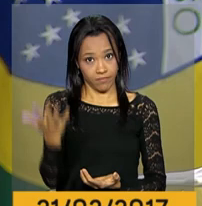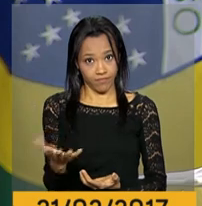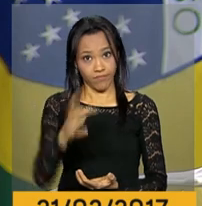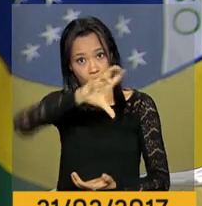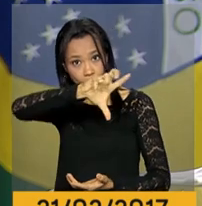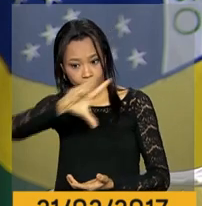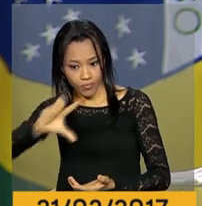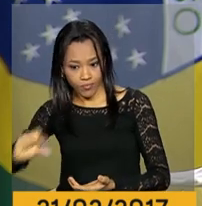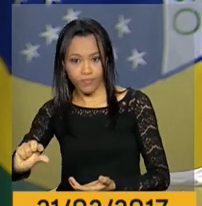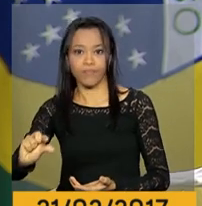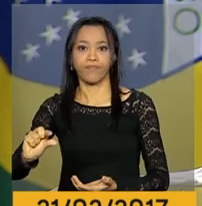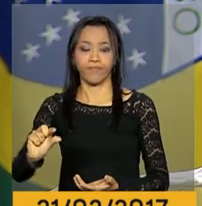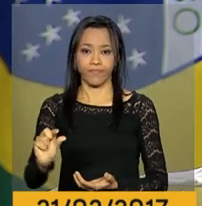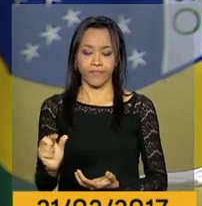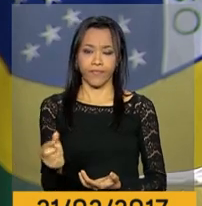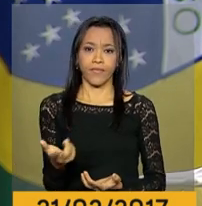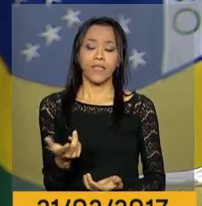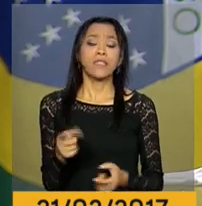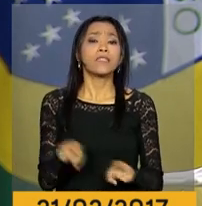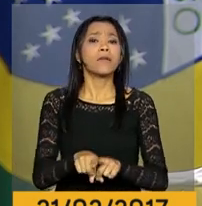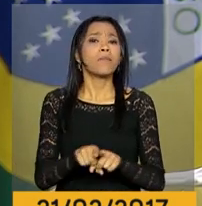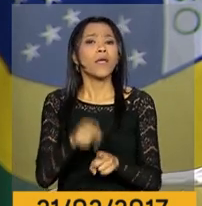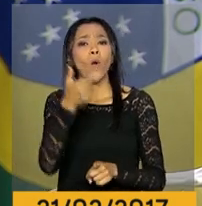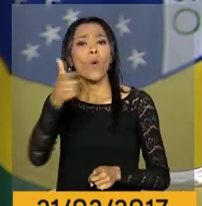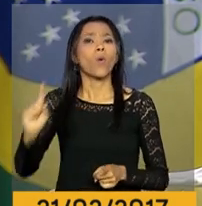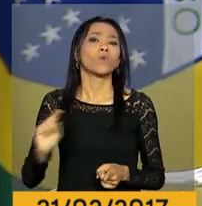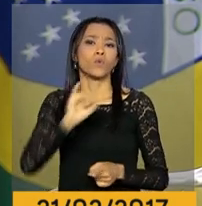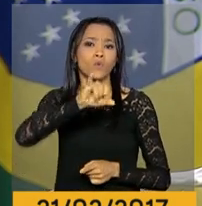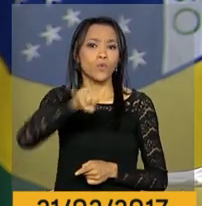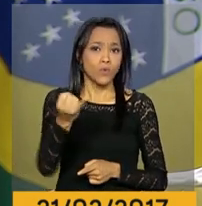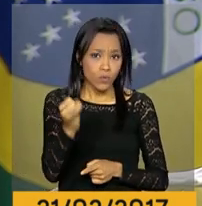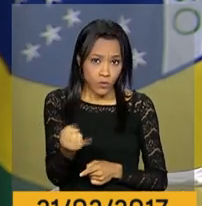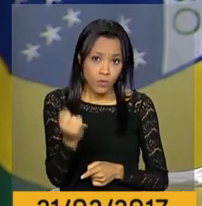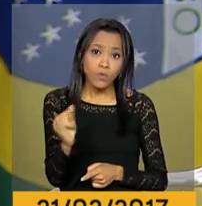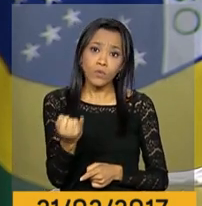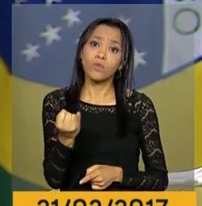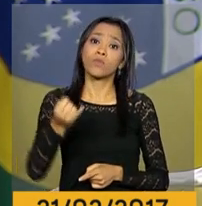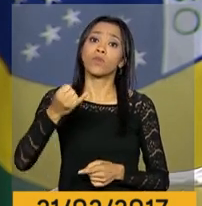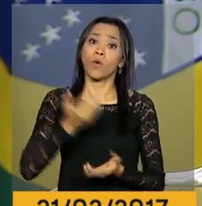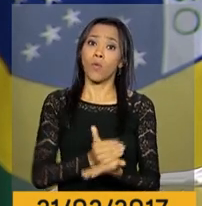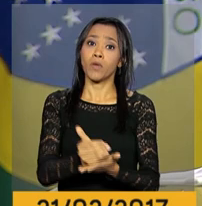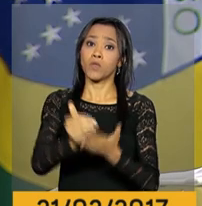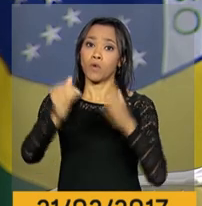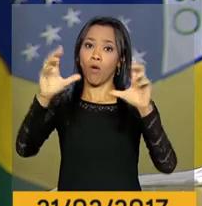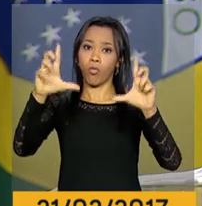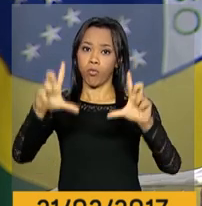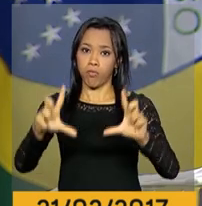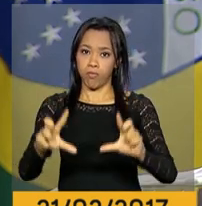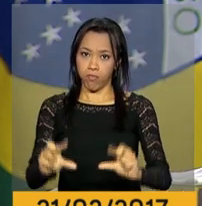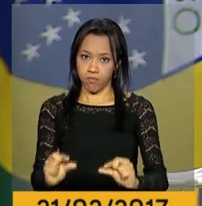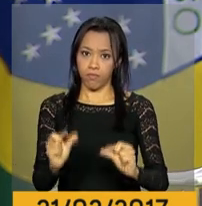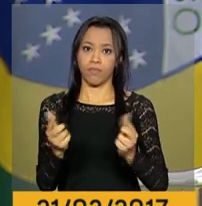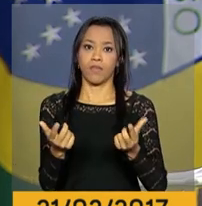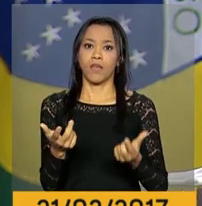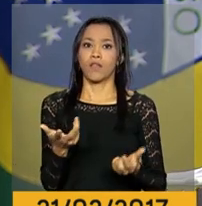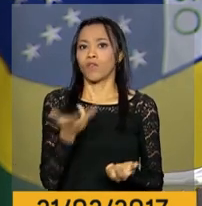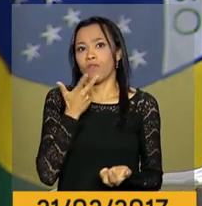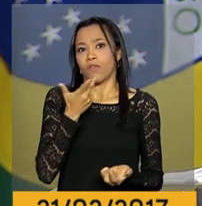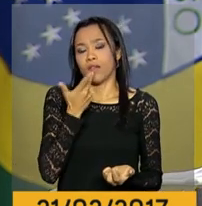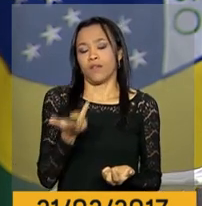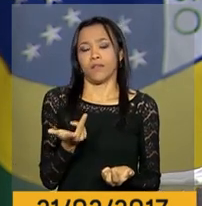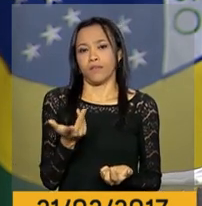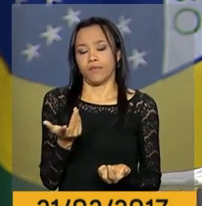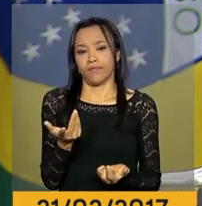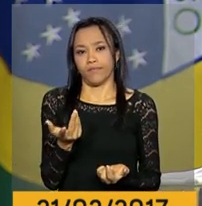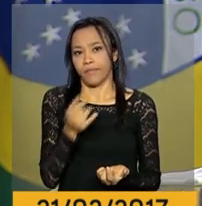razão que também eh os juros começaram a cair e cair responsavelmente ninguém está fazendo nenhuma aventura